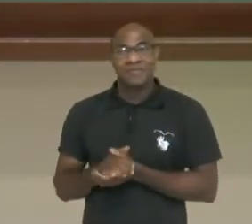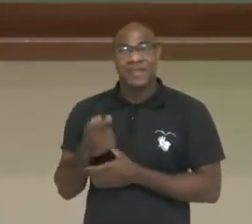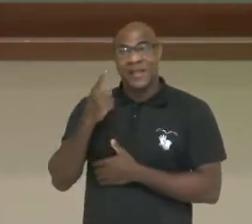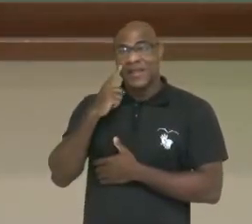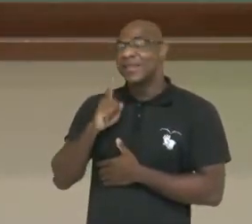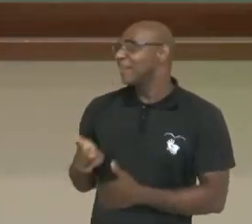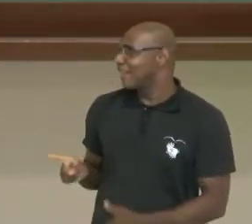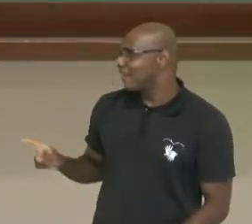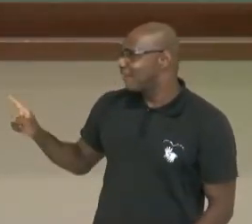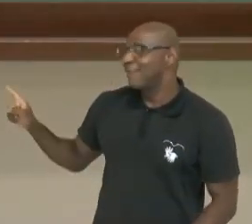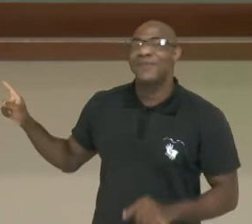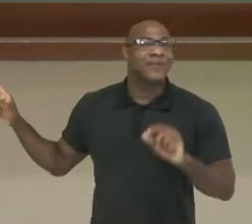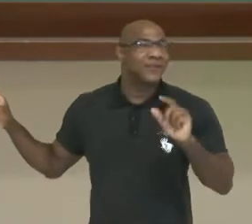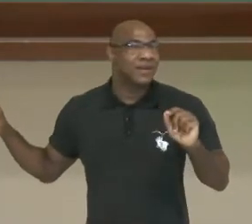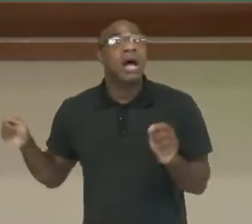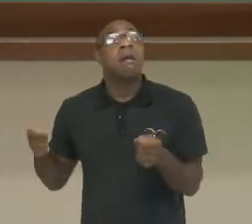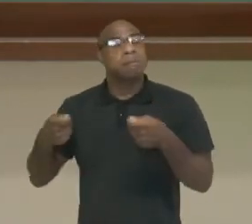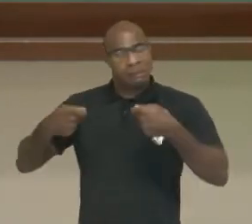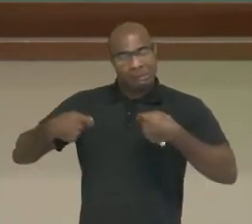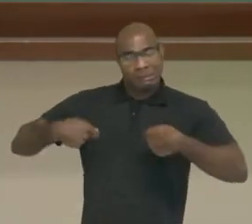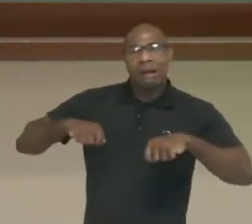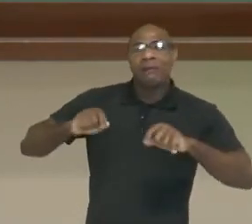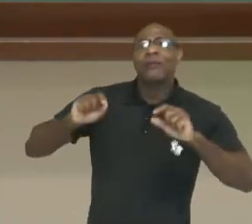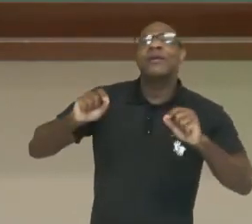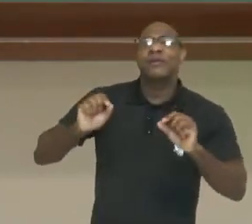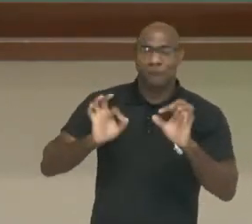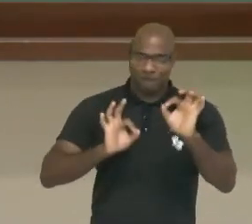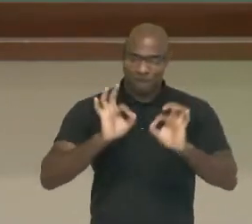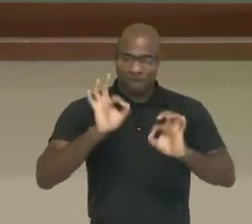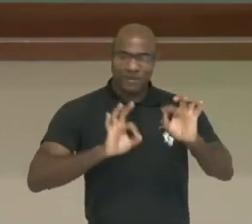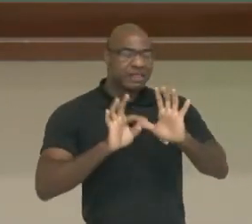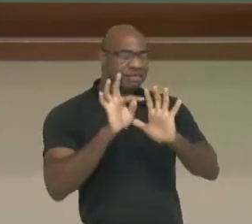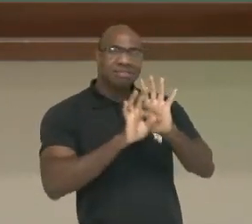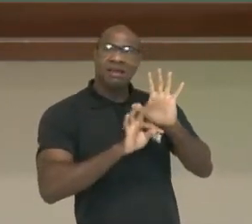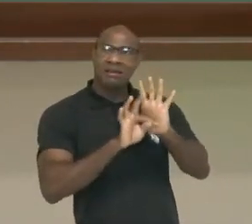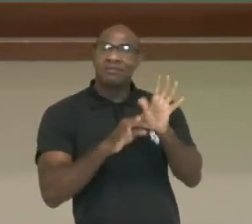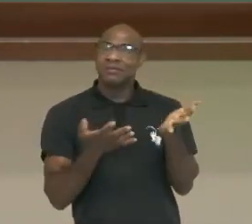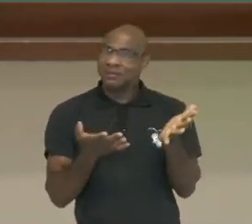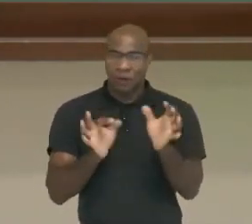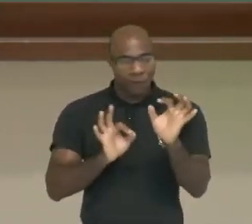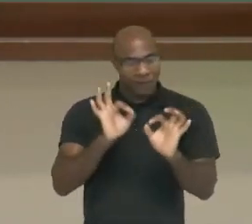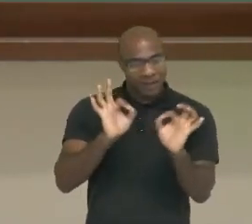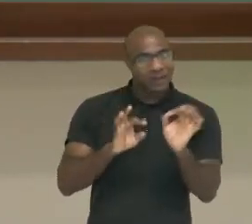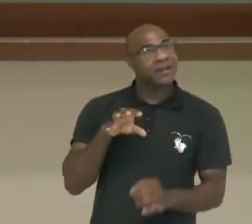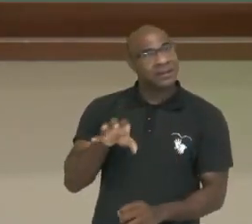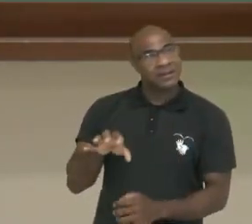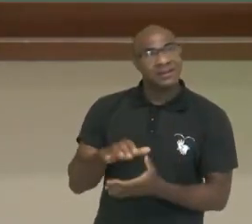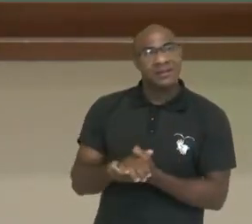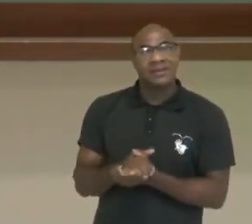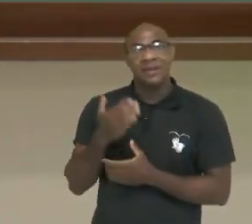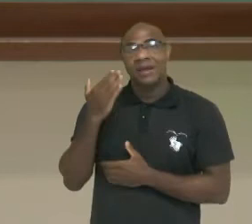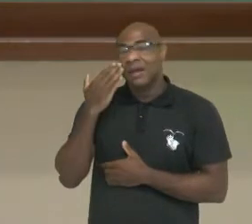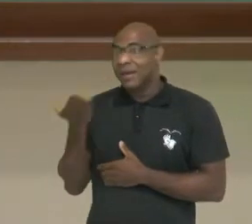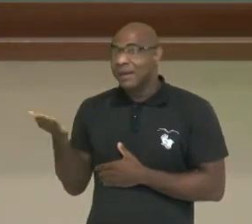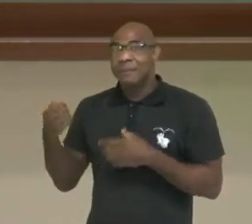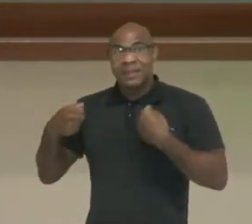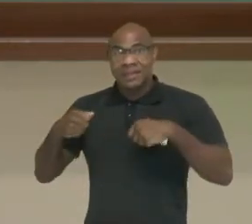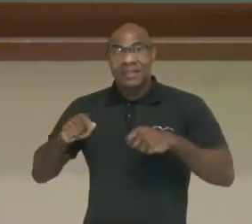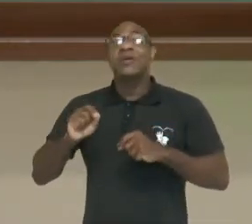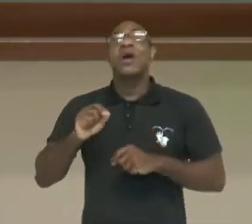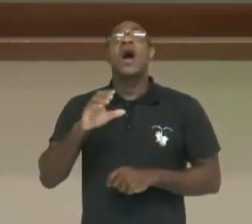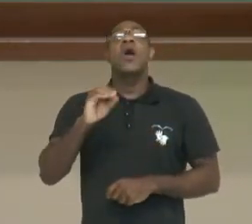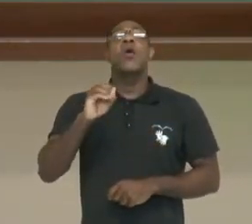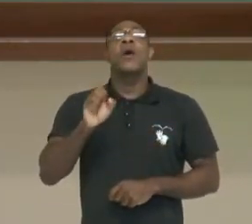viram, moçada, a necessidade de organizar o texto. Organização textual é isso. É o que nós chamamos de coerência. Senão a